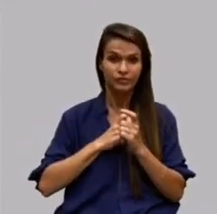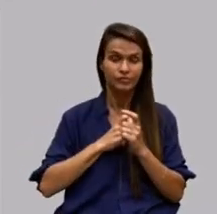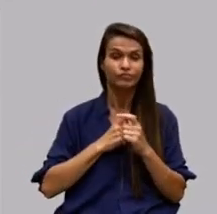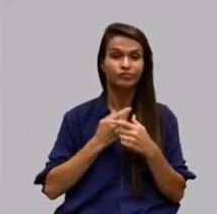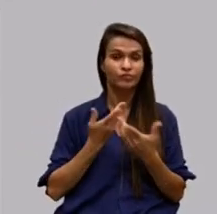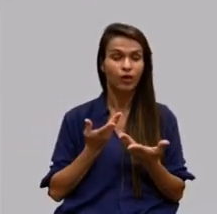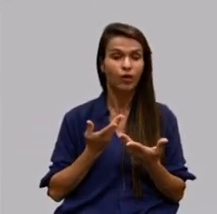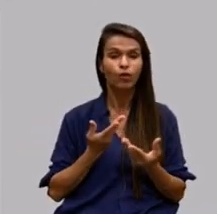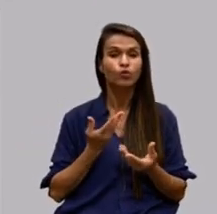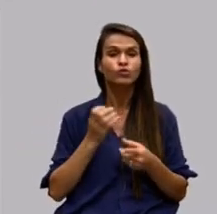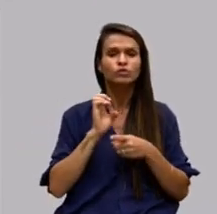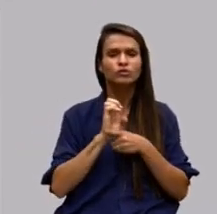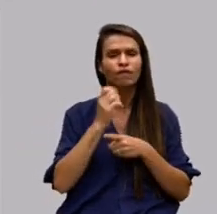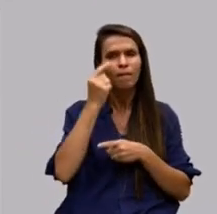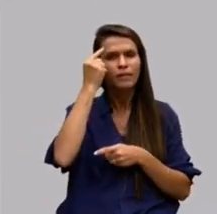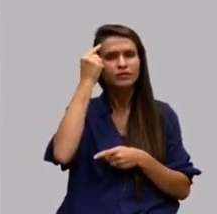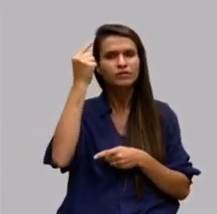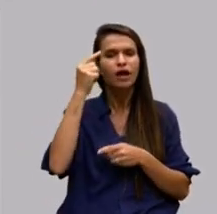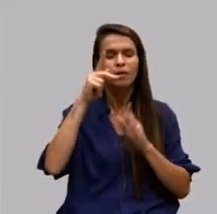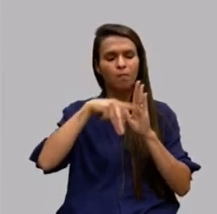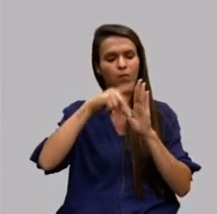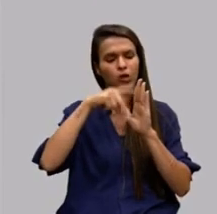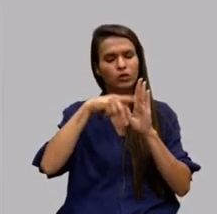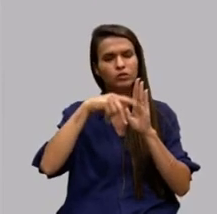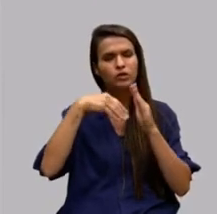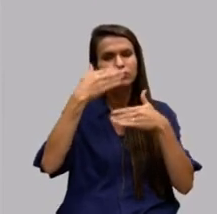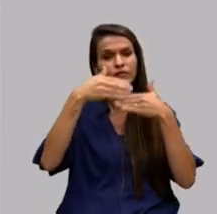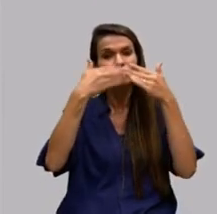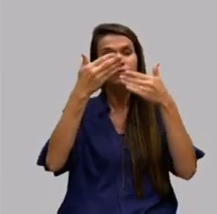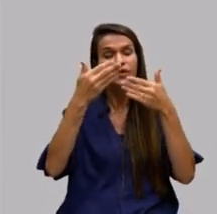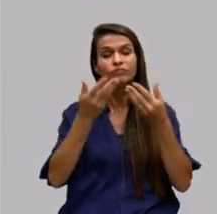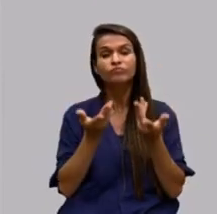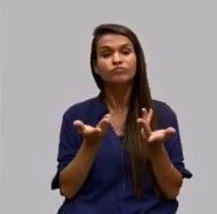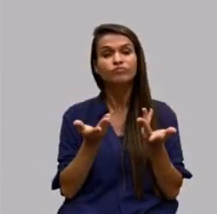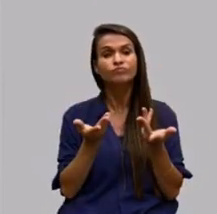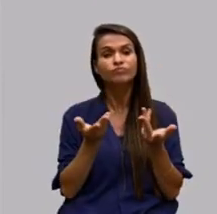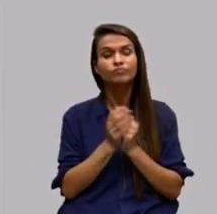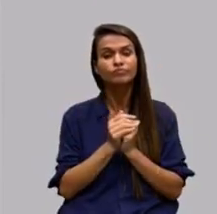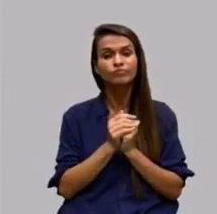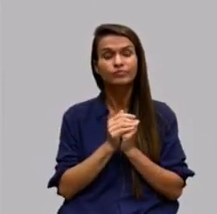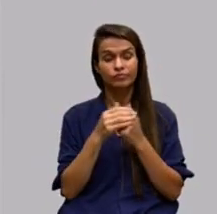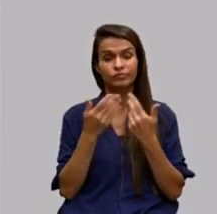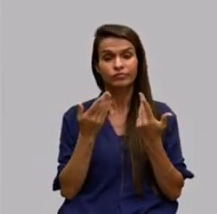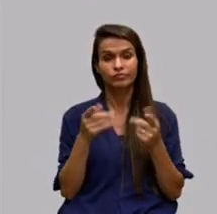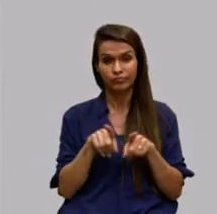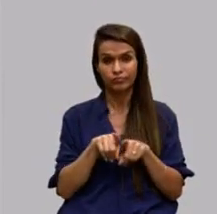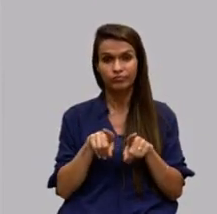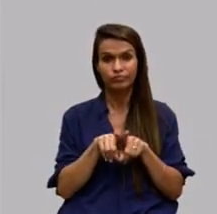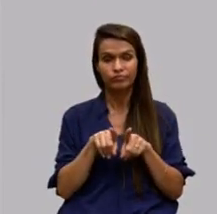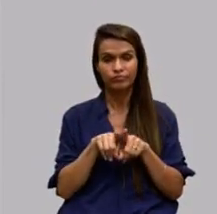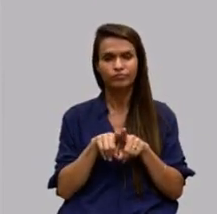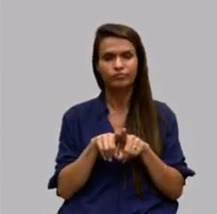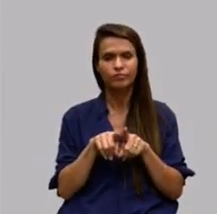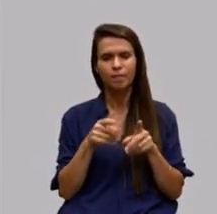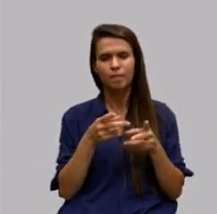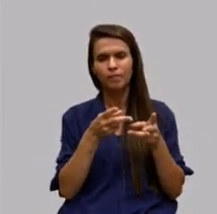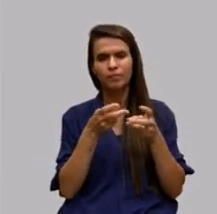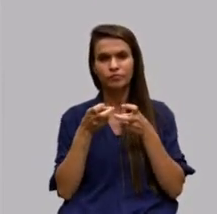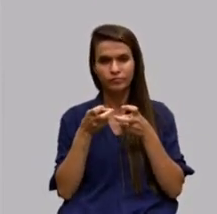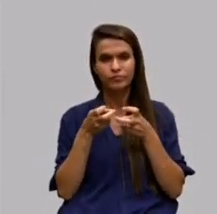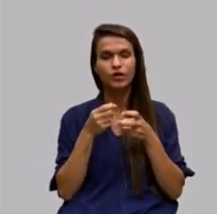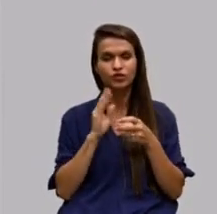Quando é que o Estado vai pensar em projeto de desenvolvimento? Especialmente considerando, e aqui já